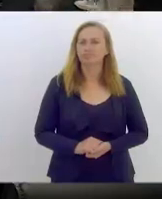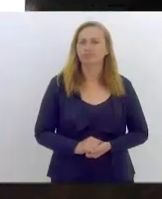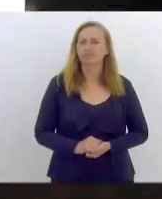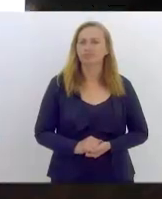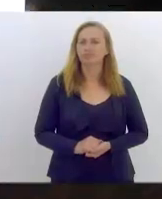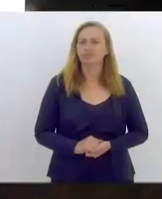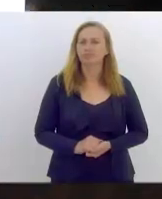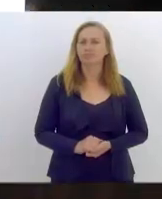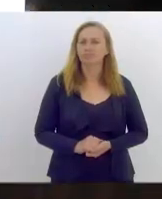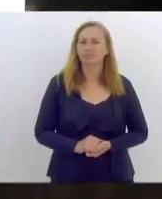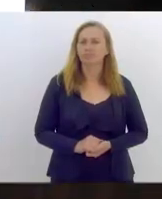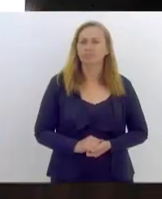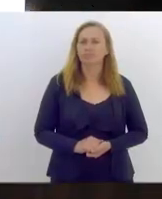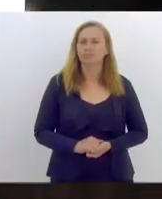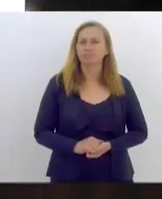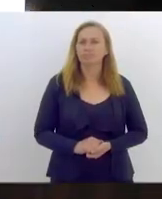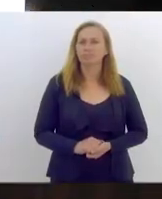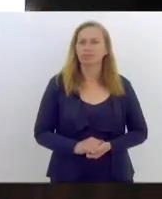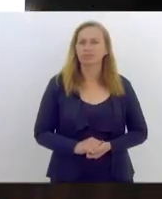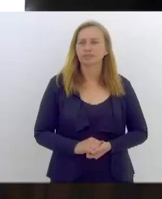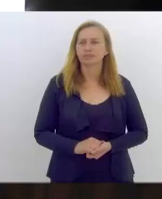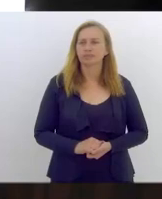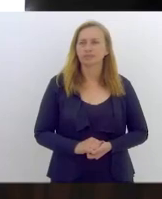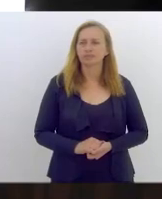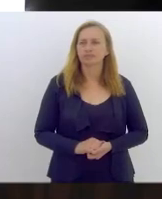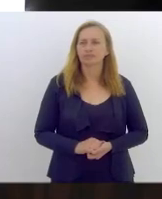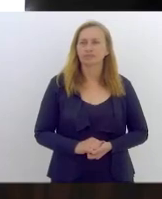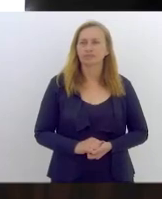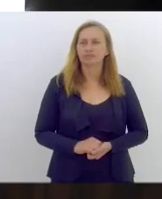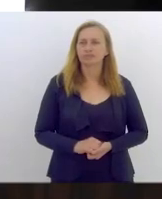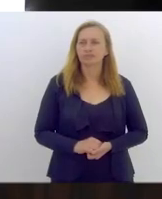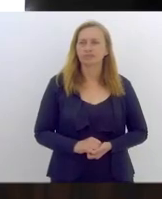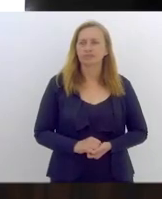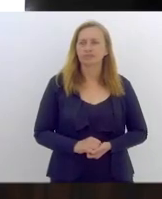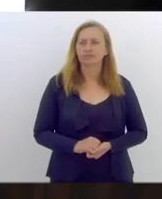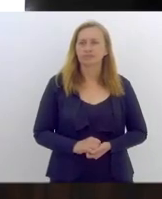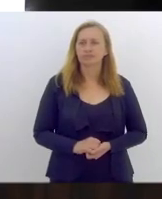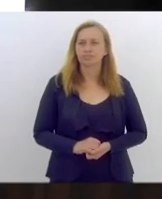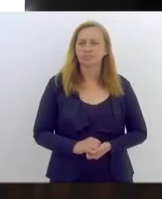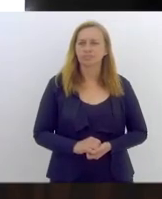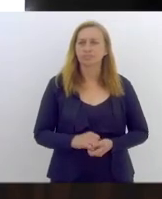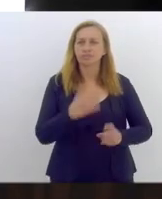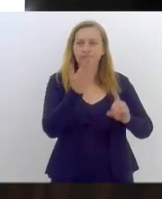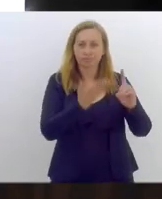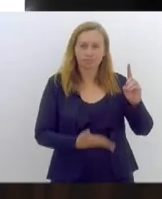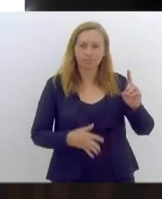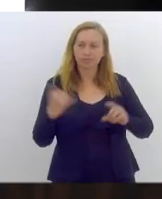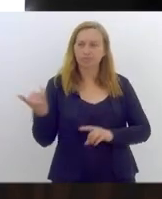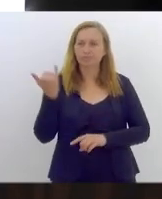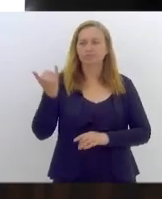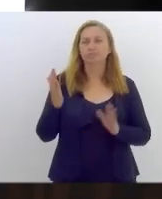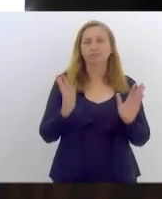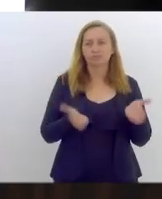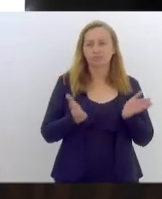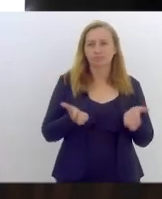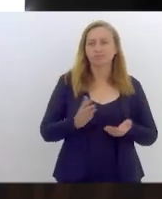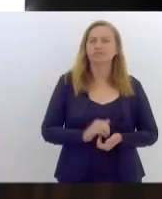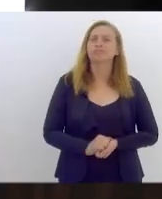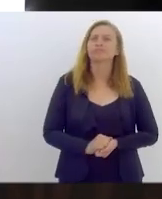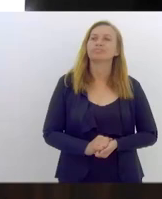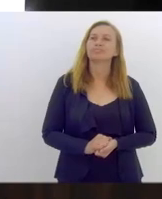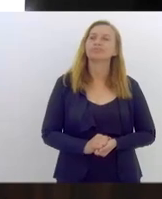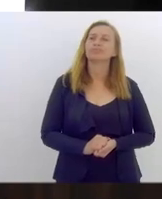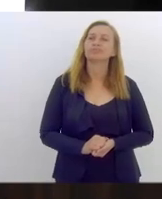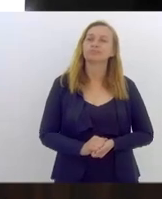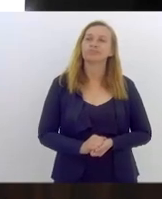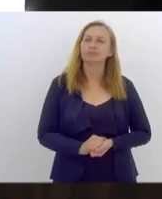seguindo aqui, as importantes homenagens no dia de hoje, eu quero